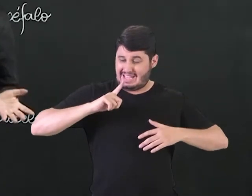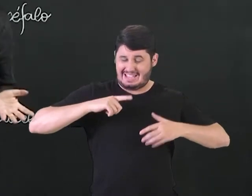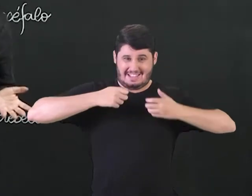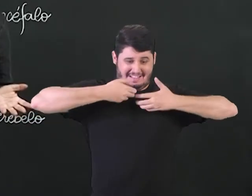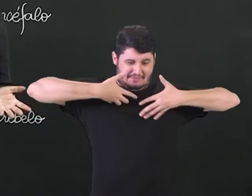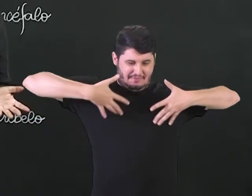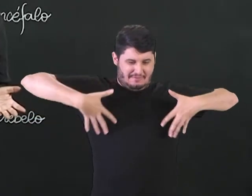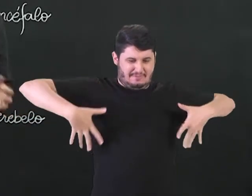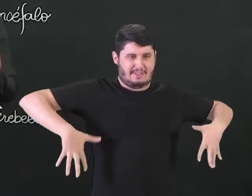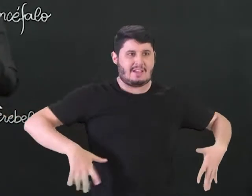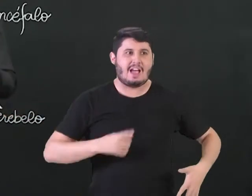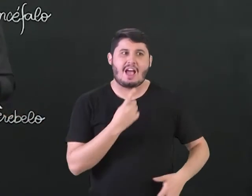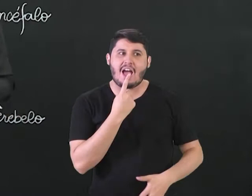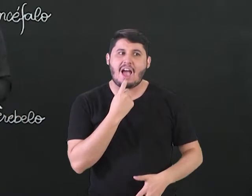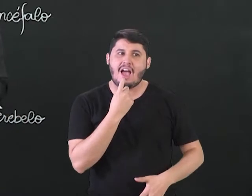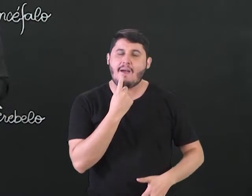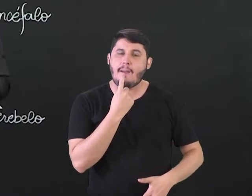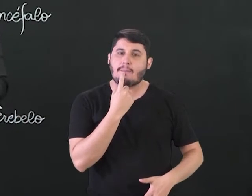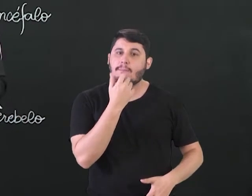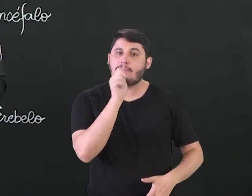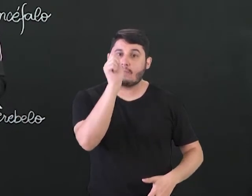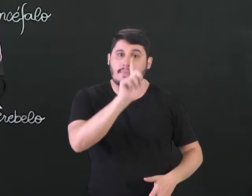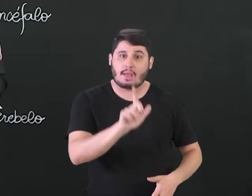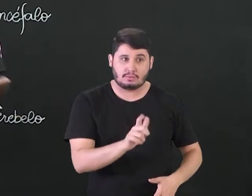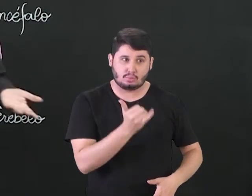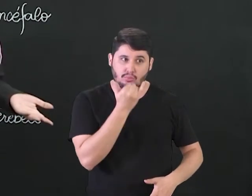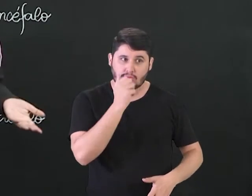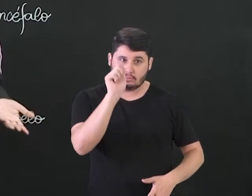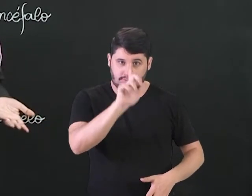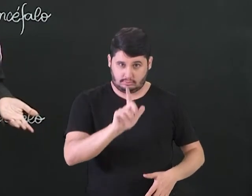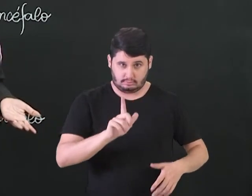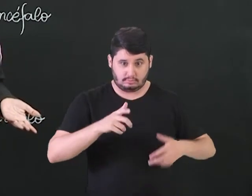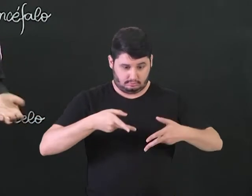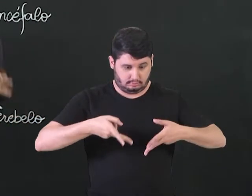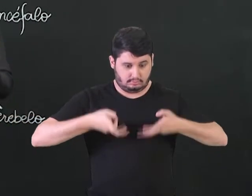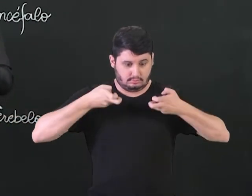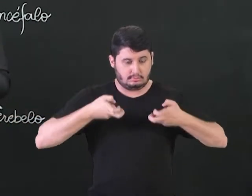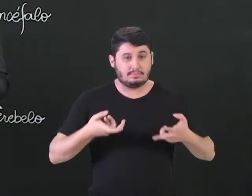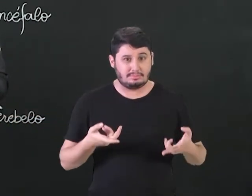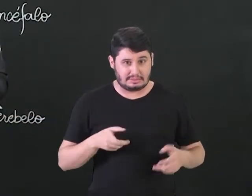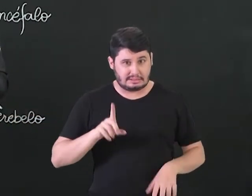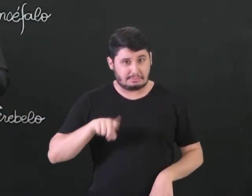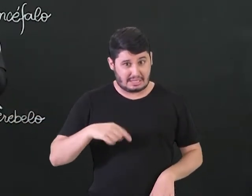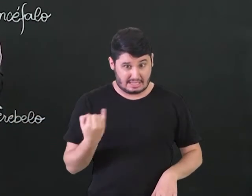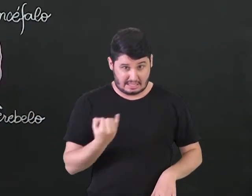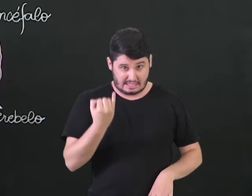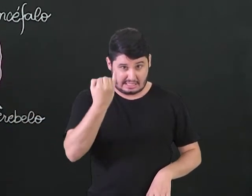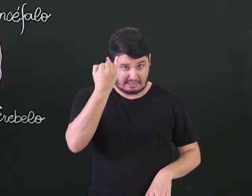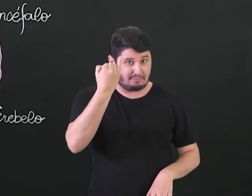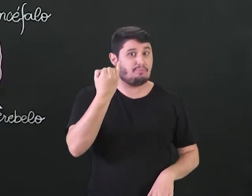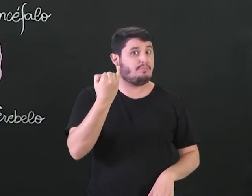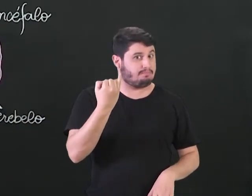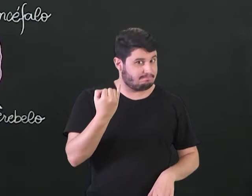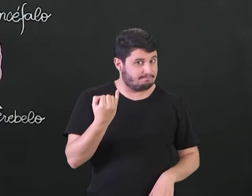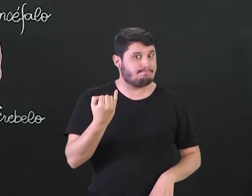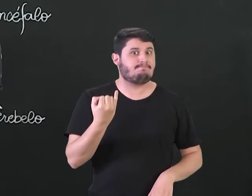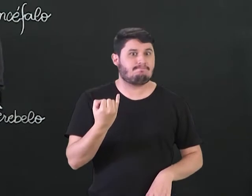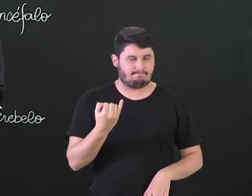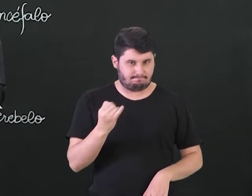corpo. Sistema nervoso periférico. Posso dizer que ele é menos importante? De forma nenhuma. Porém, ele não